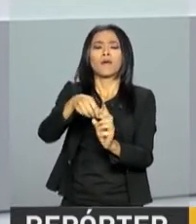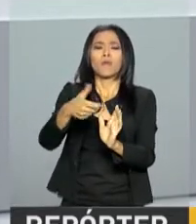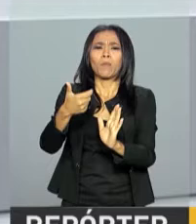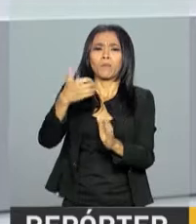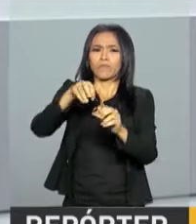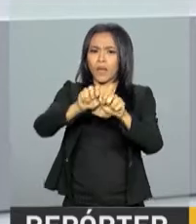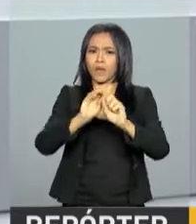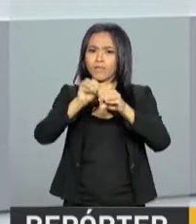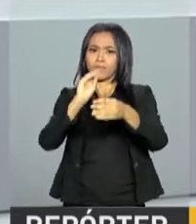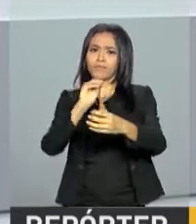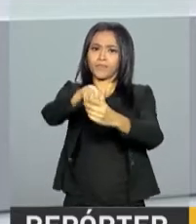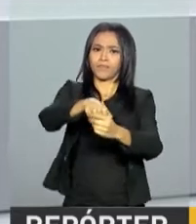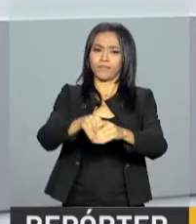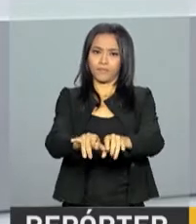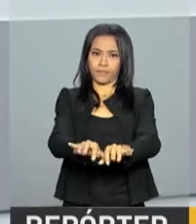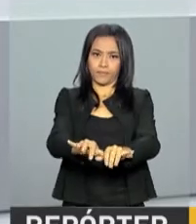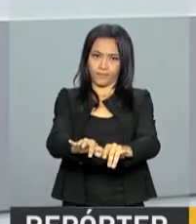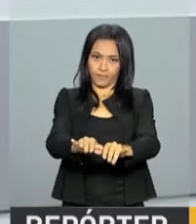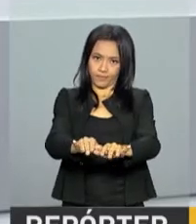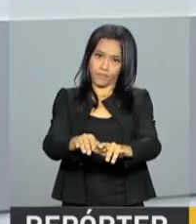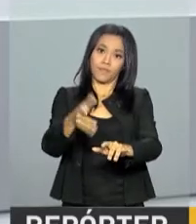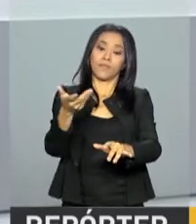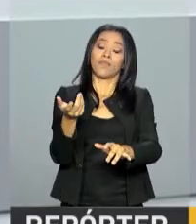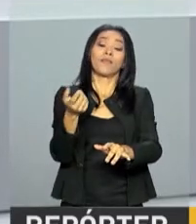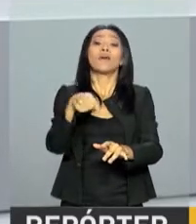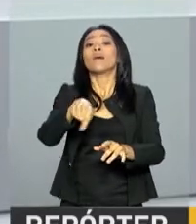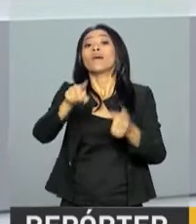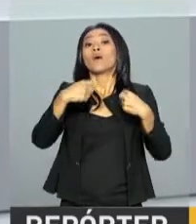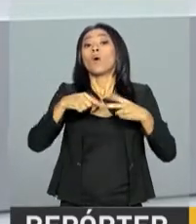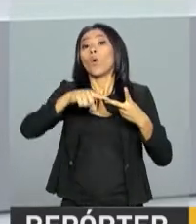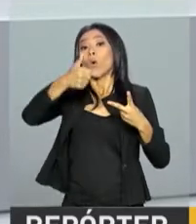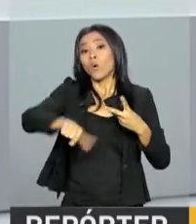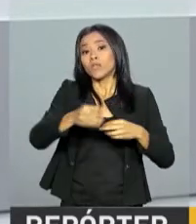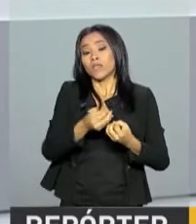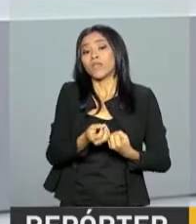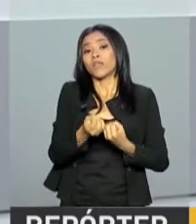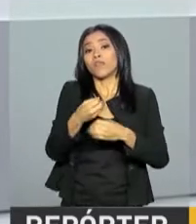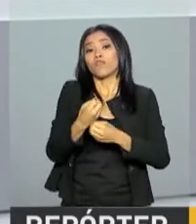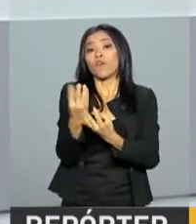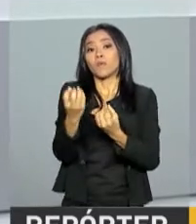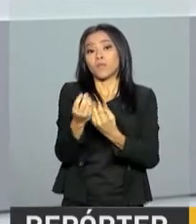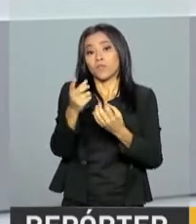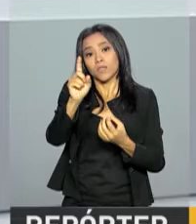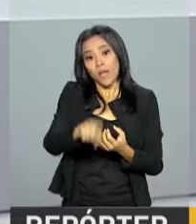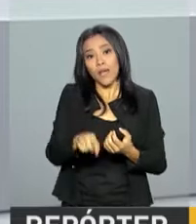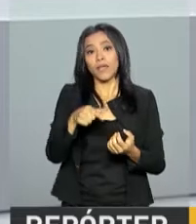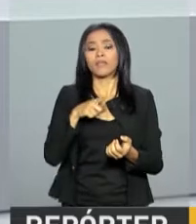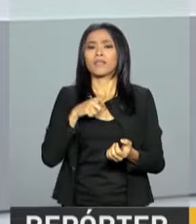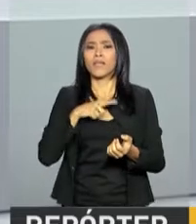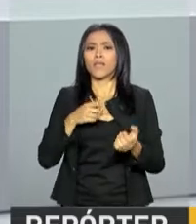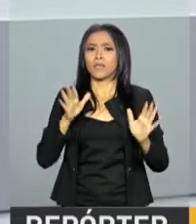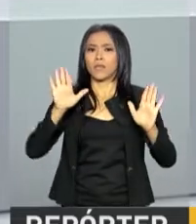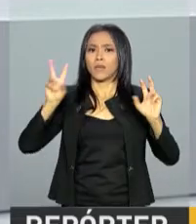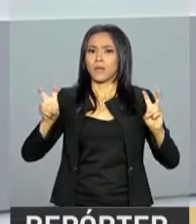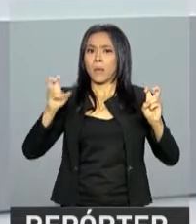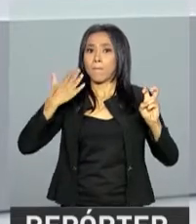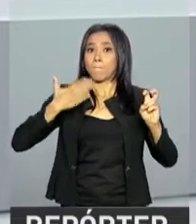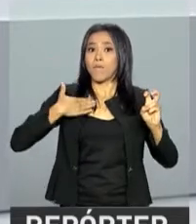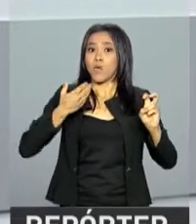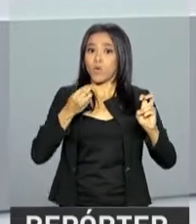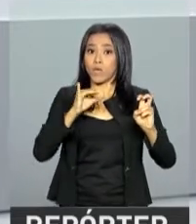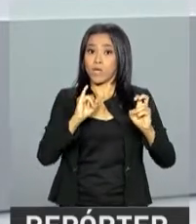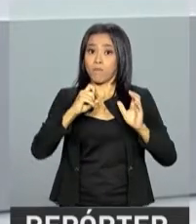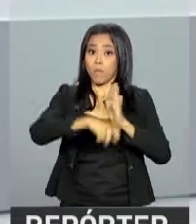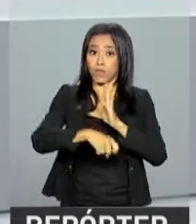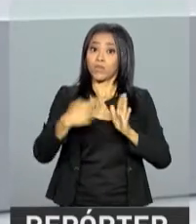Renda, disponível no site da Receita Federal. Outra forma de enviar as informações é por meio do serviço Meu Imposto de Renda, disponível